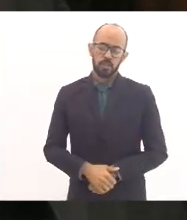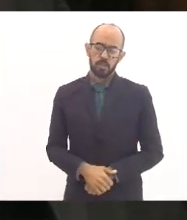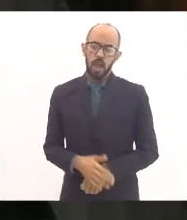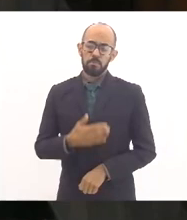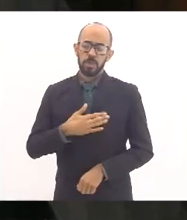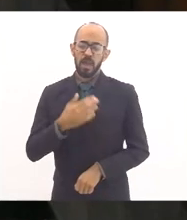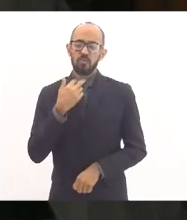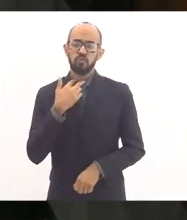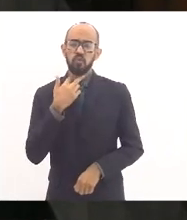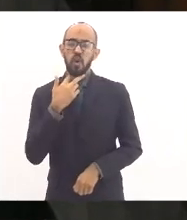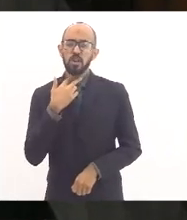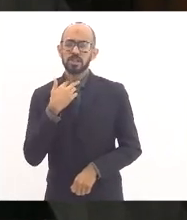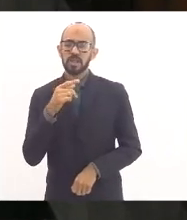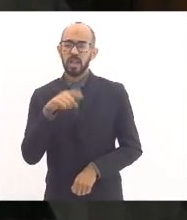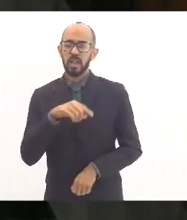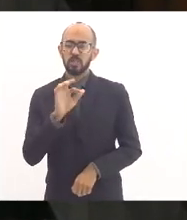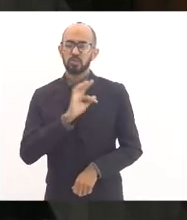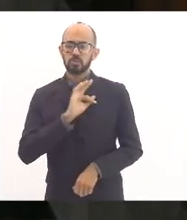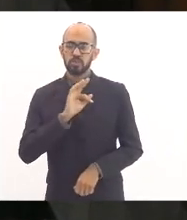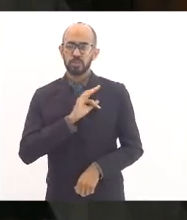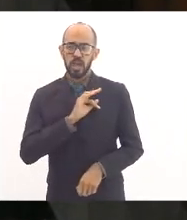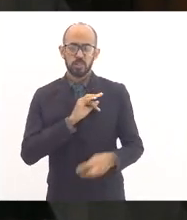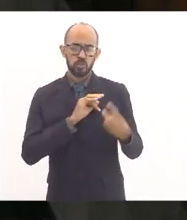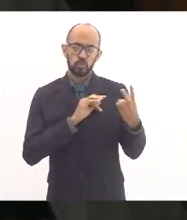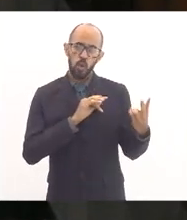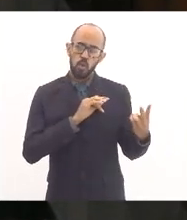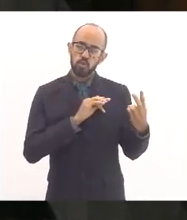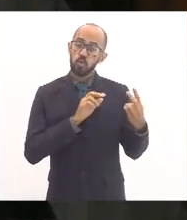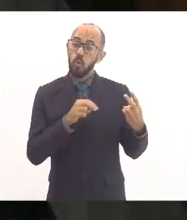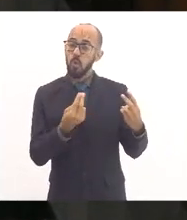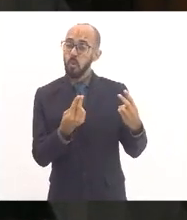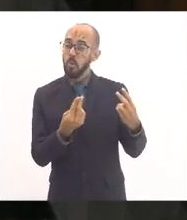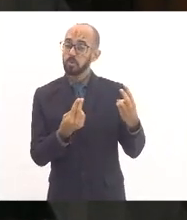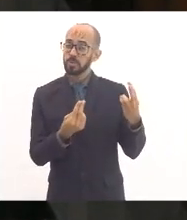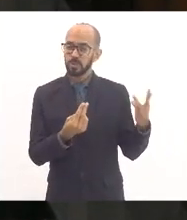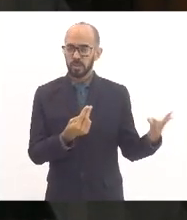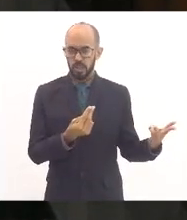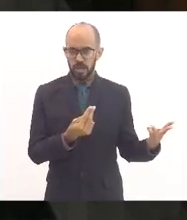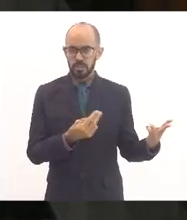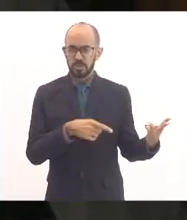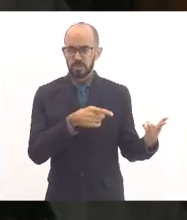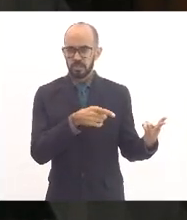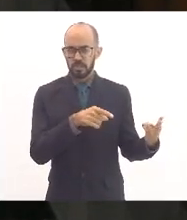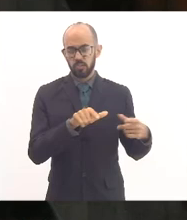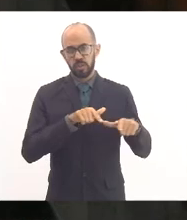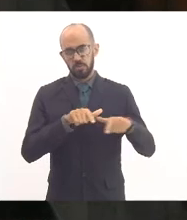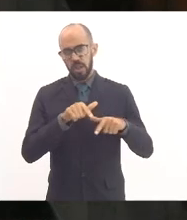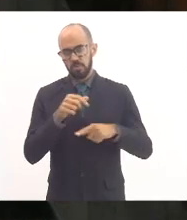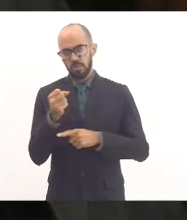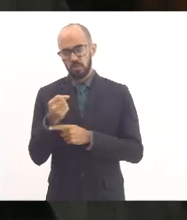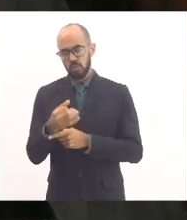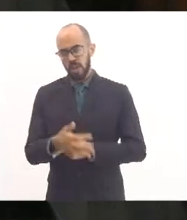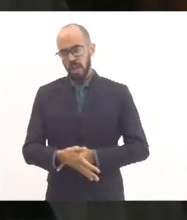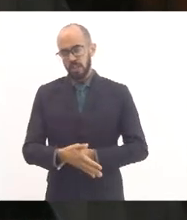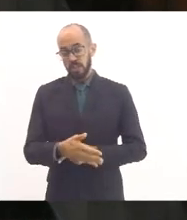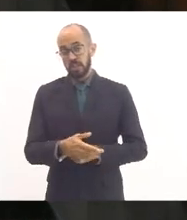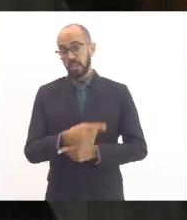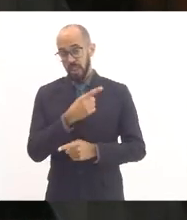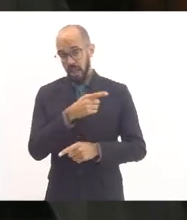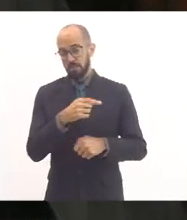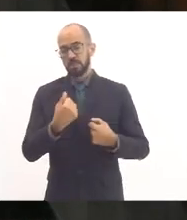minha voz é a voz daqueles dois ou três estão no plantão que deveria ter 10158